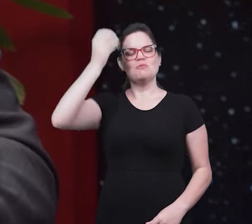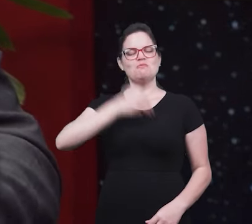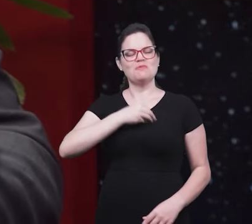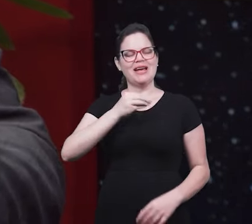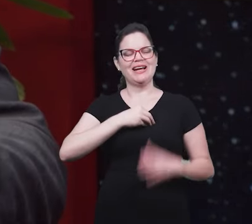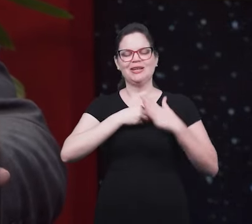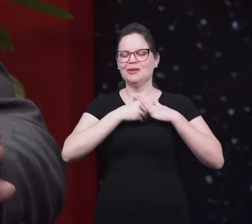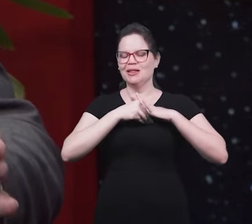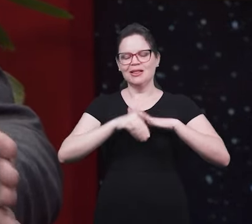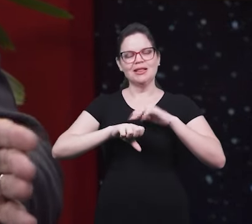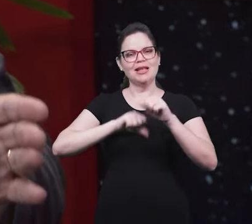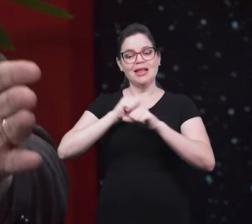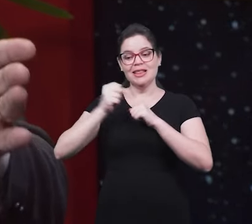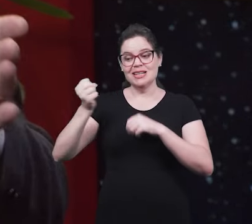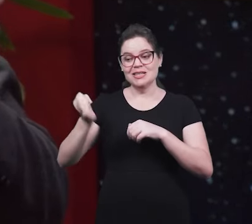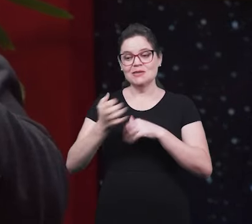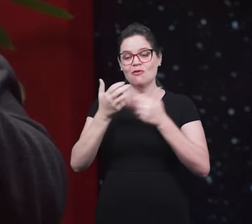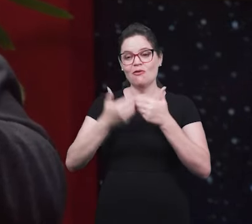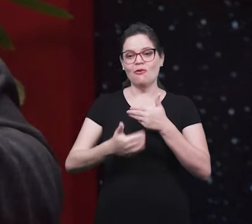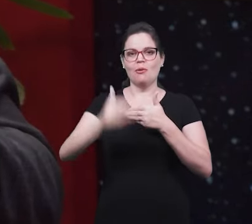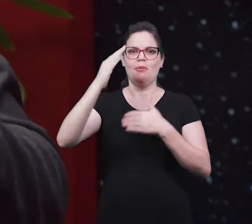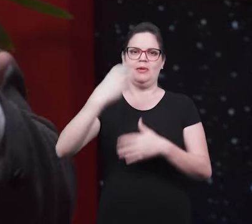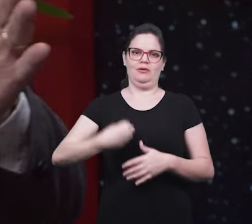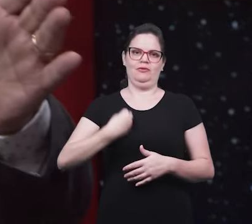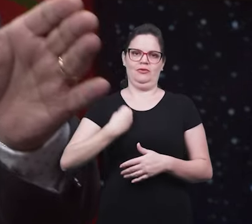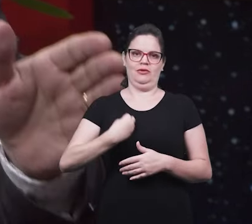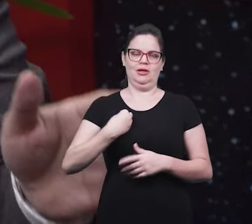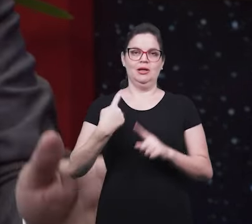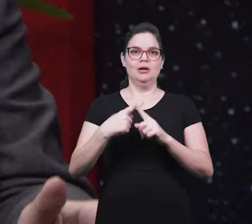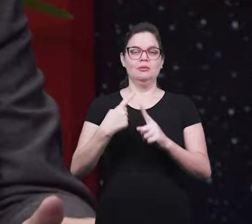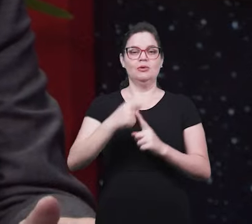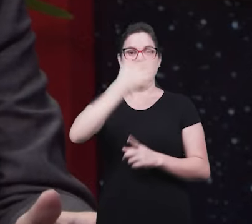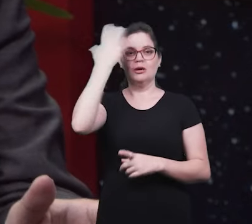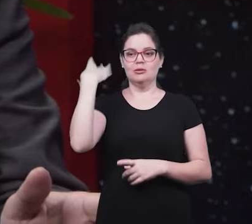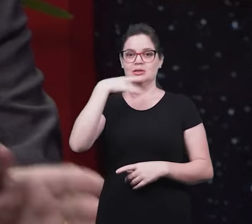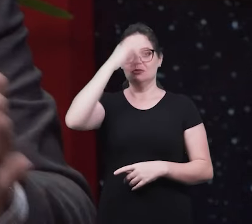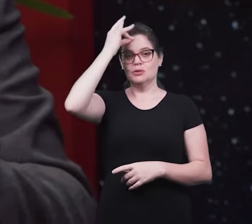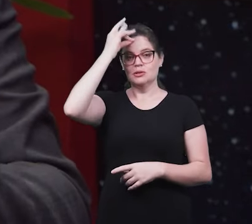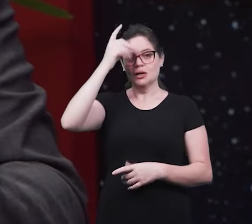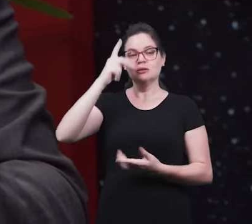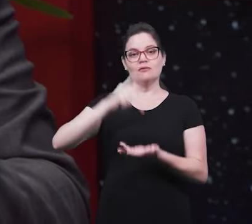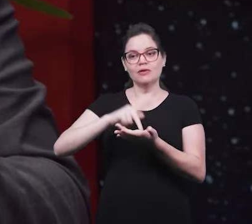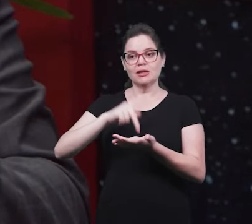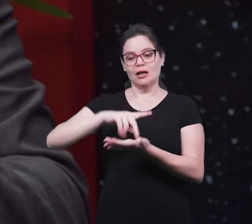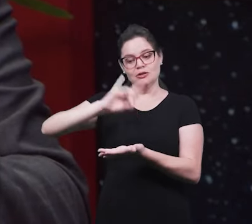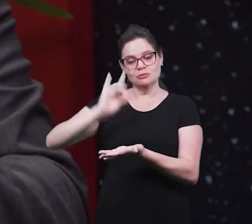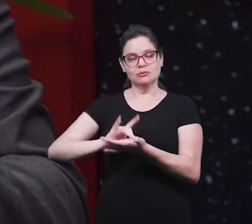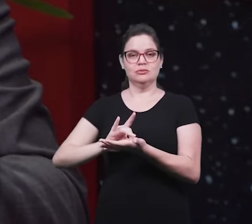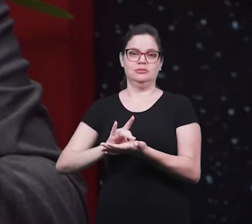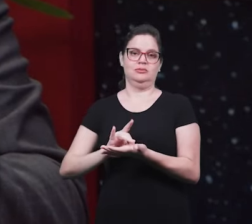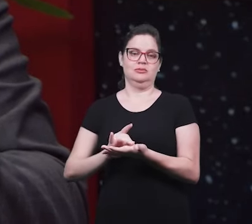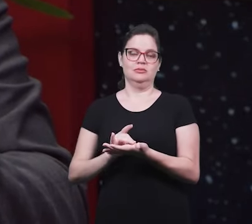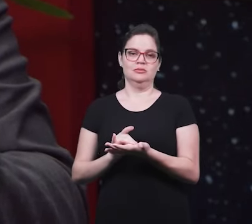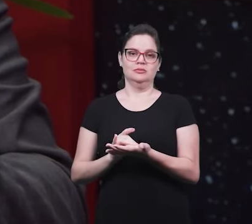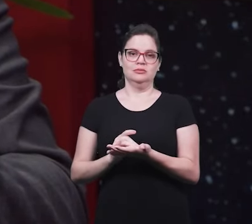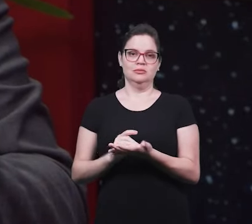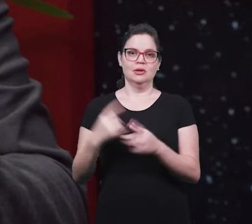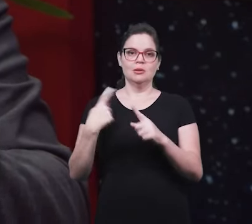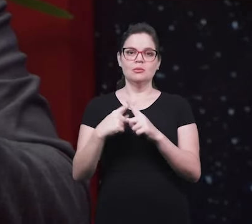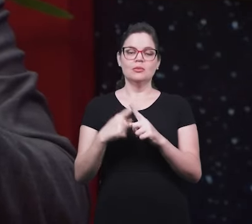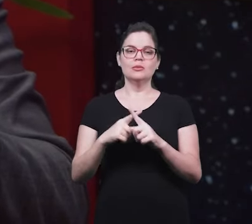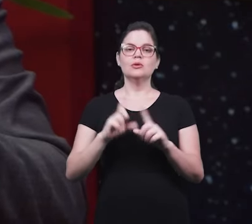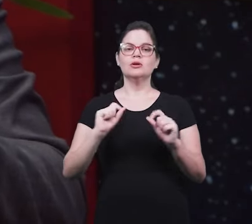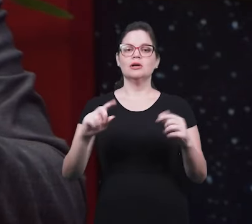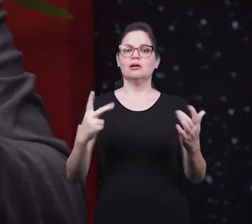eles trouxeram uma verdade relativa, quando o Espírito Santo é verdade absoluta. E vejam, por que a verdade é absoluta? Porque